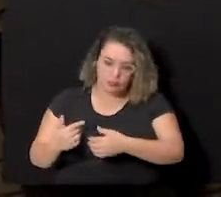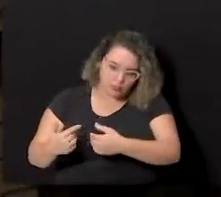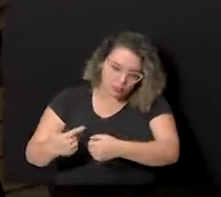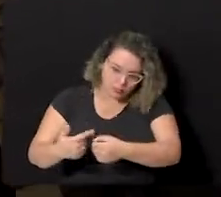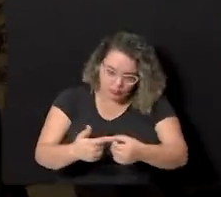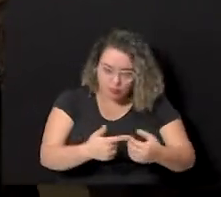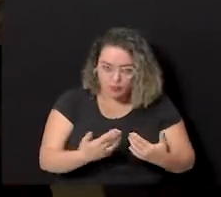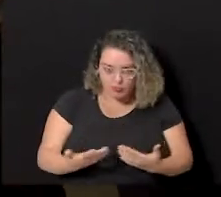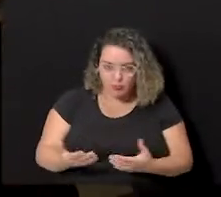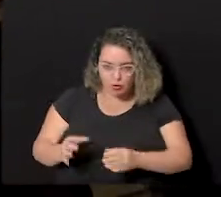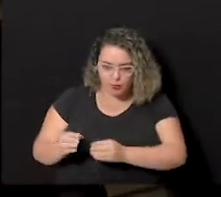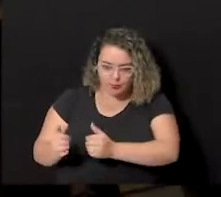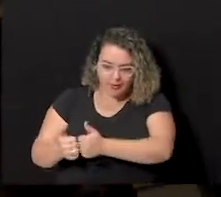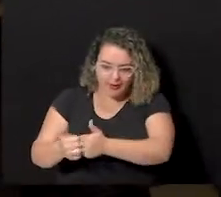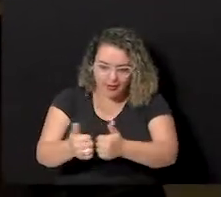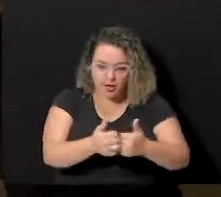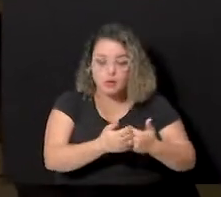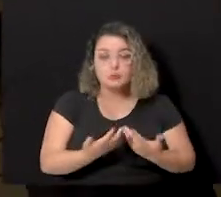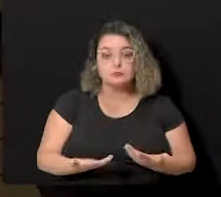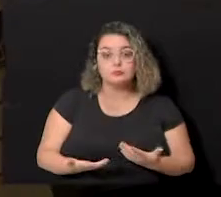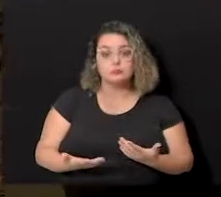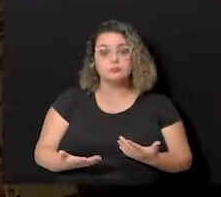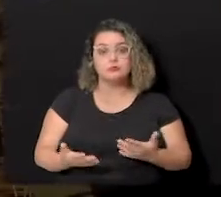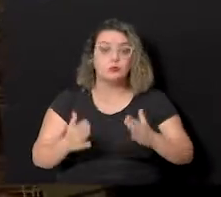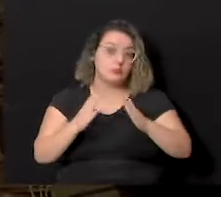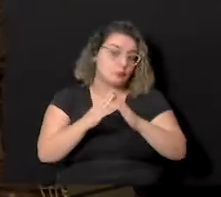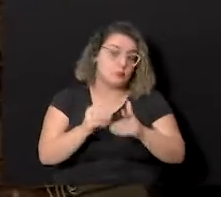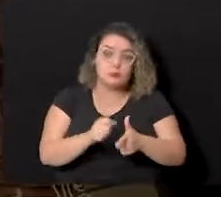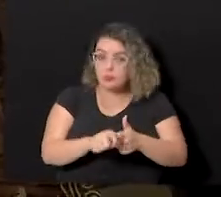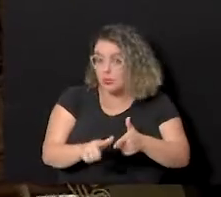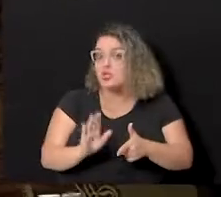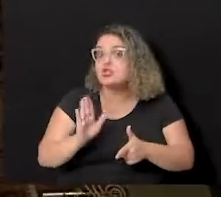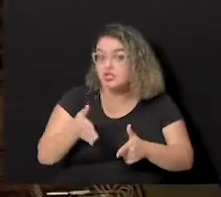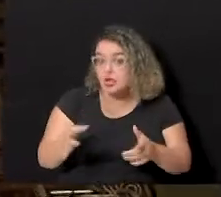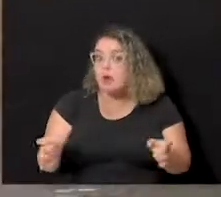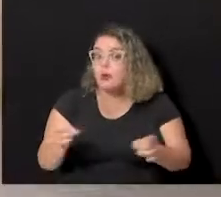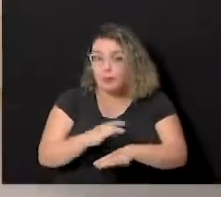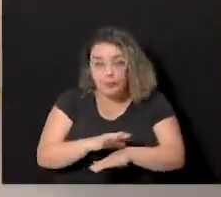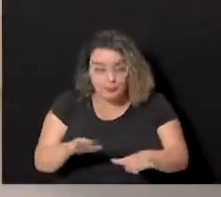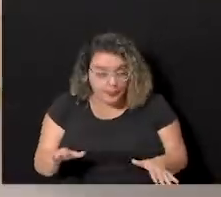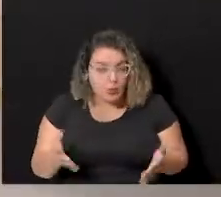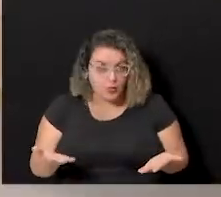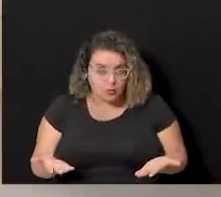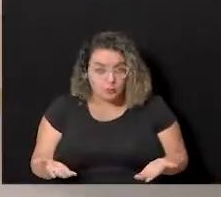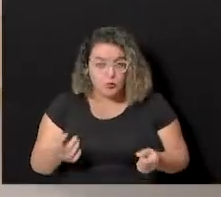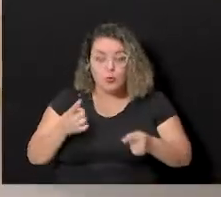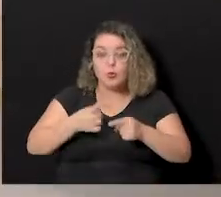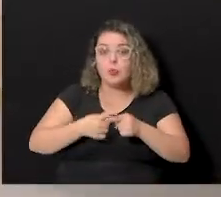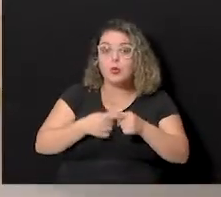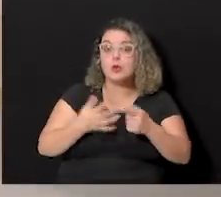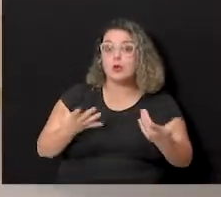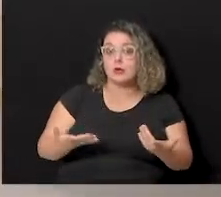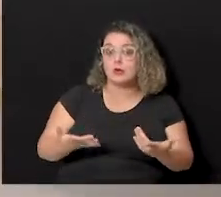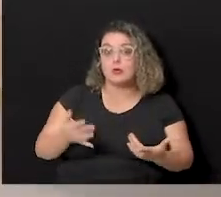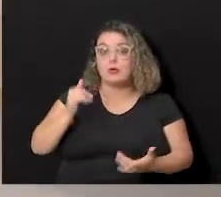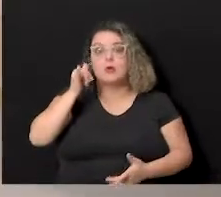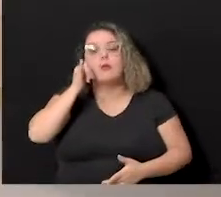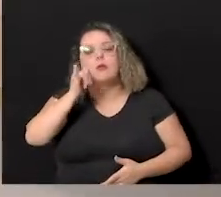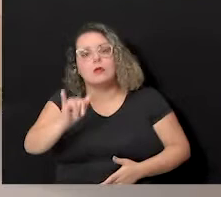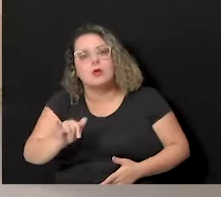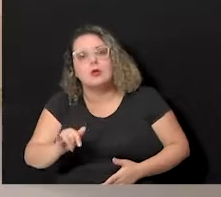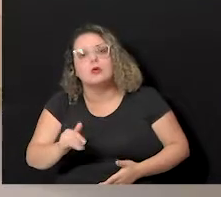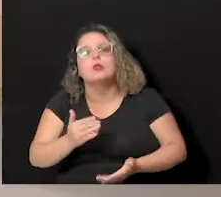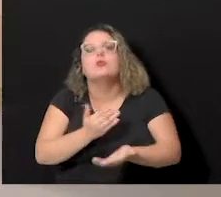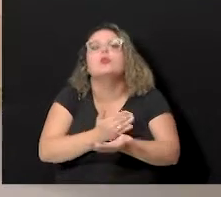torno. Você pode avaliar também alugar uma casa mobiliada, uma pequena casa mais mobiliada. Por quê? Isso vai evitar